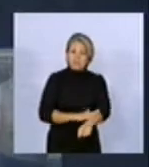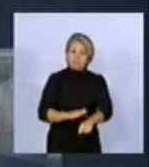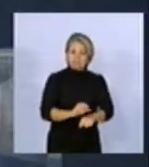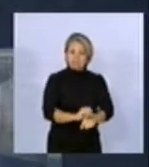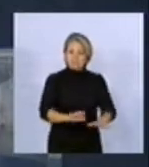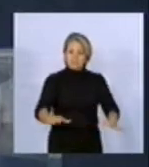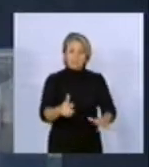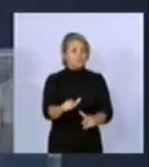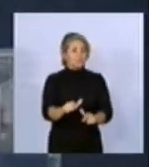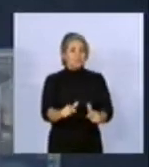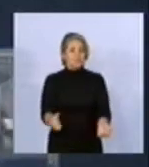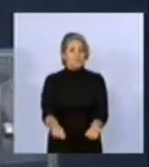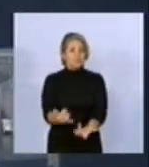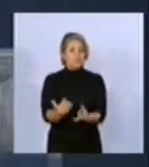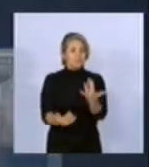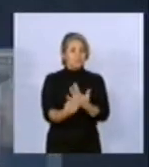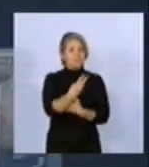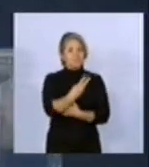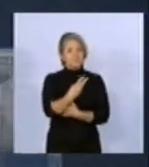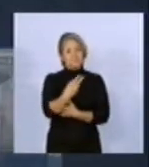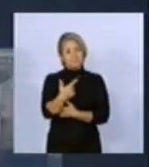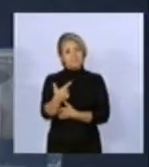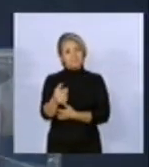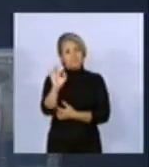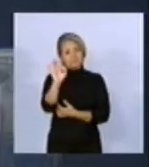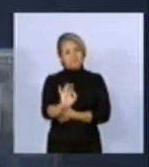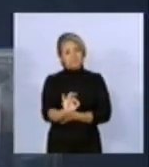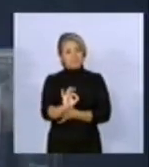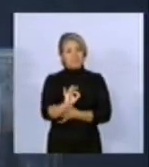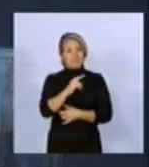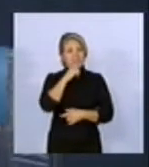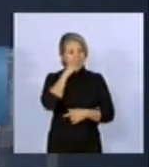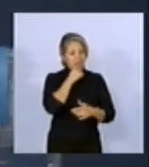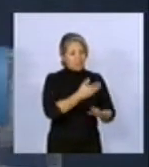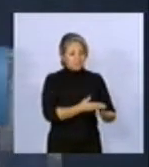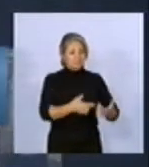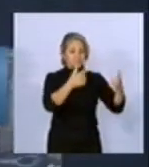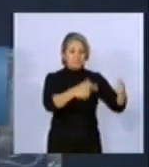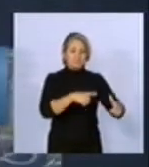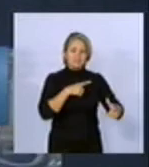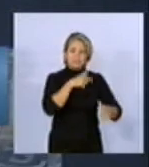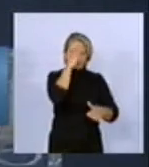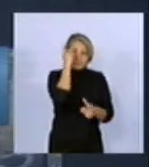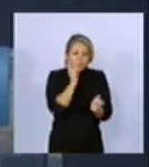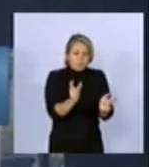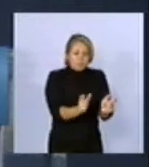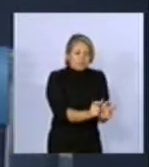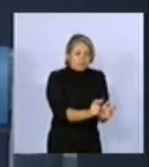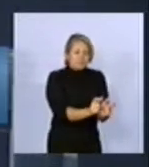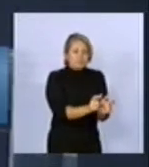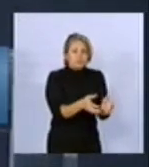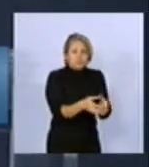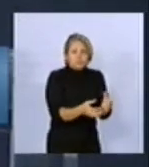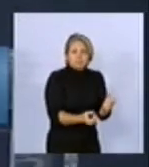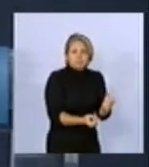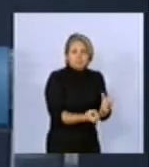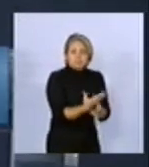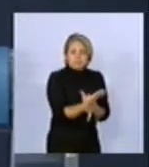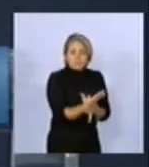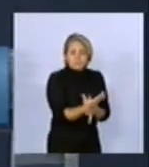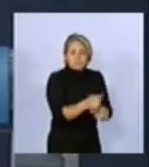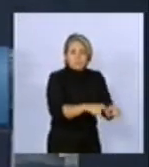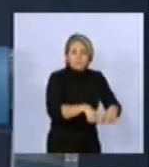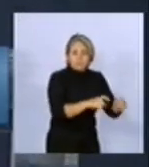cana do Produtor porque é uma região onde nós temos pequenos produtores de cana A grande maioria deles